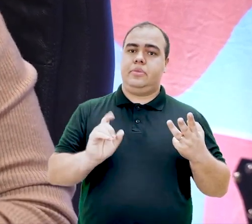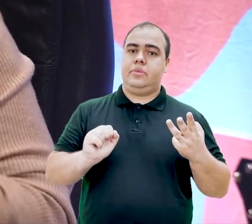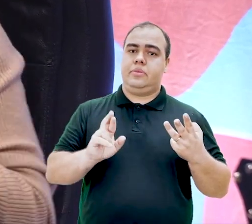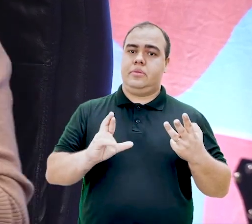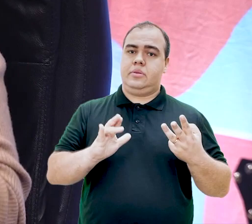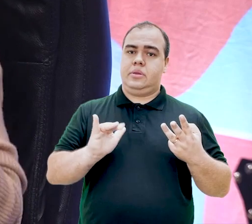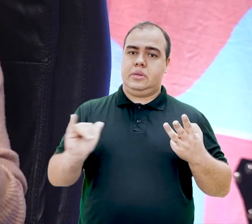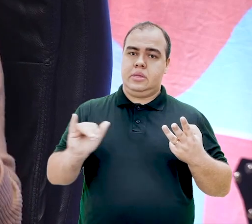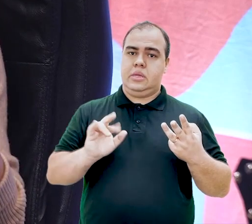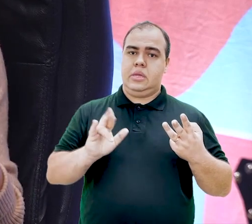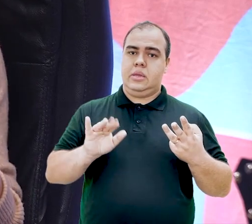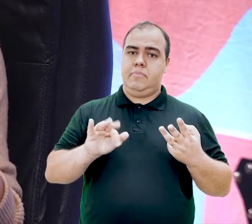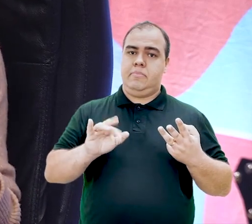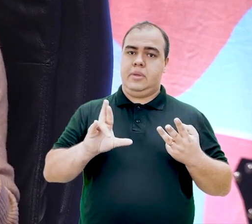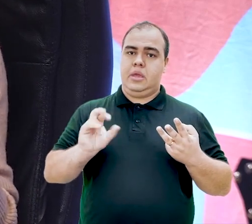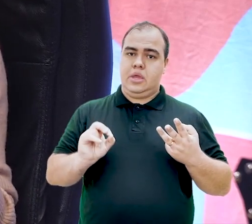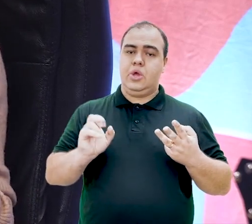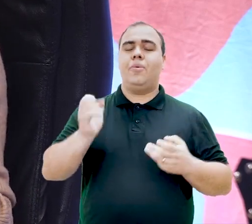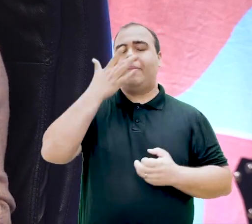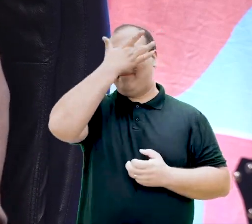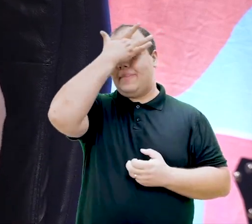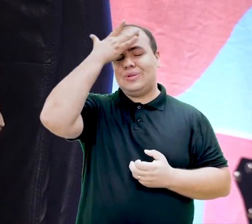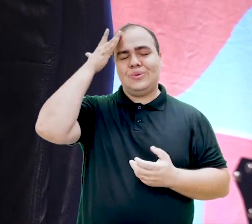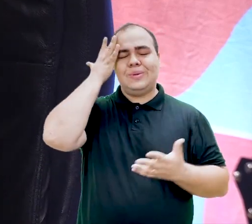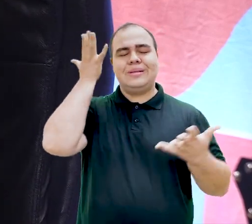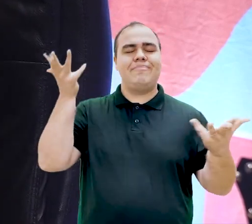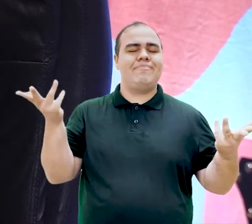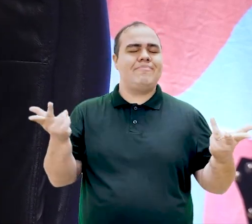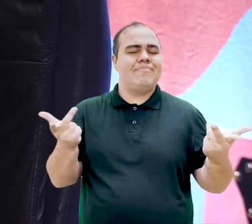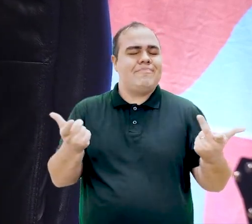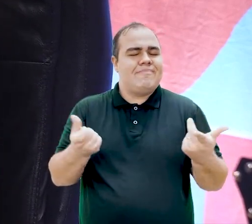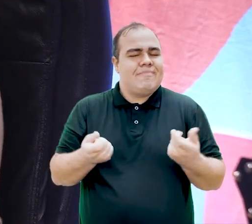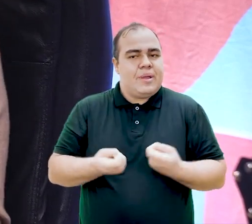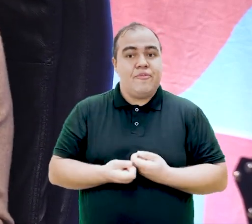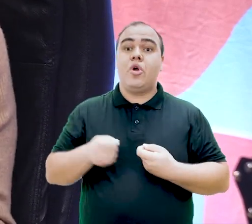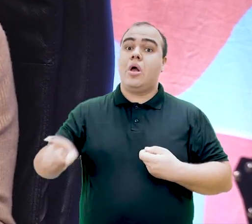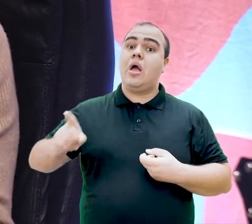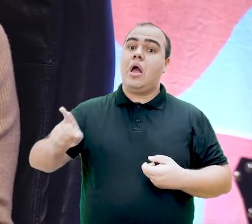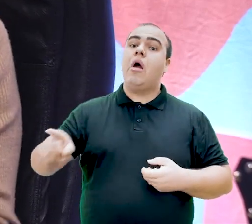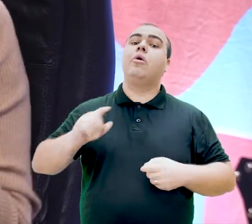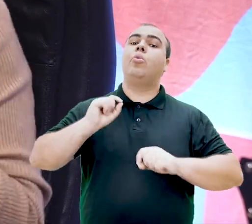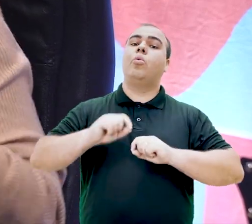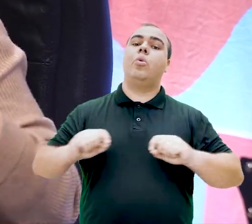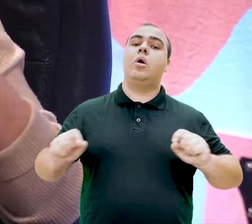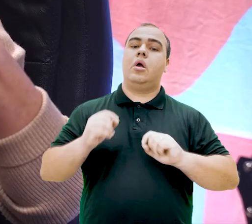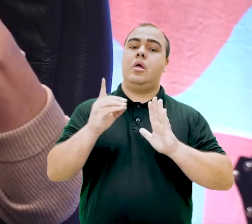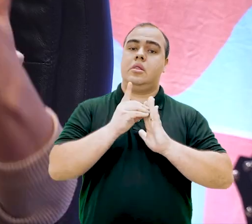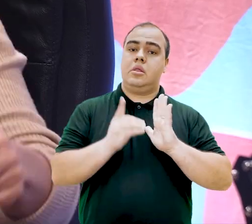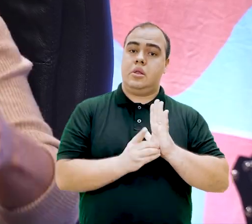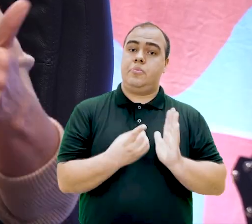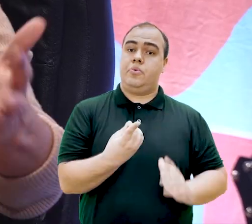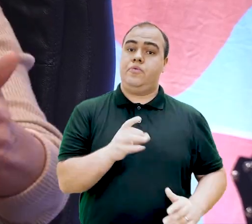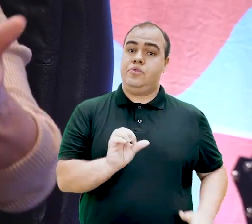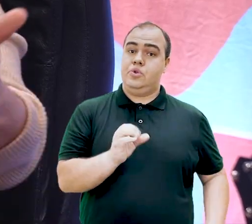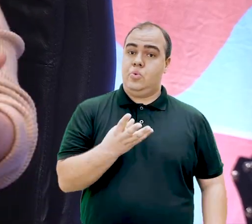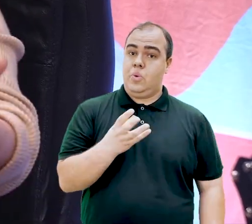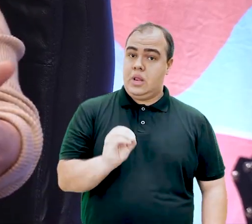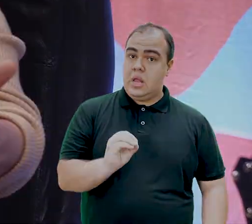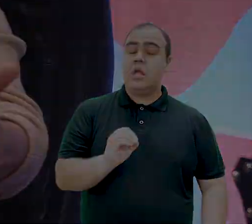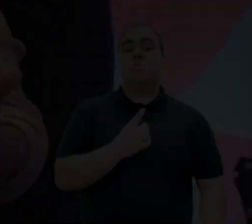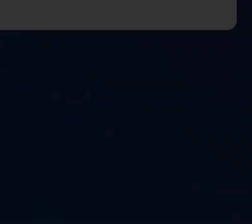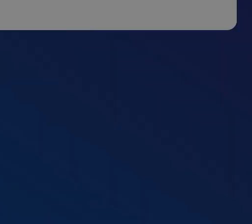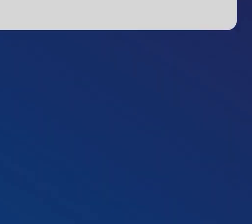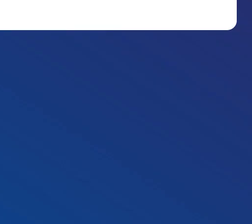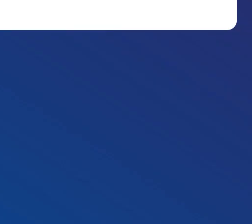a gente tem pessoas inacreditáveis sabe que já falam dessa escola que a Lucila está falando na década de 40 de 30 de